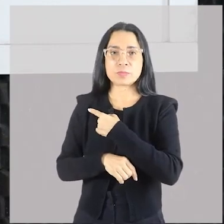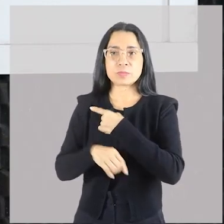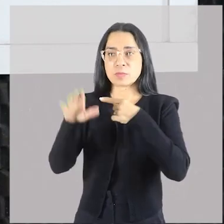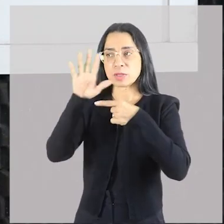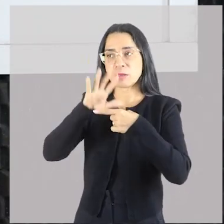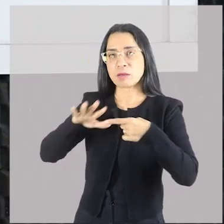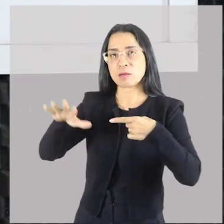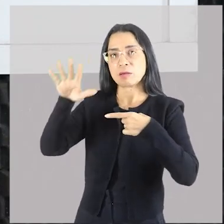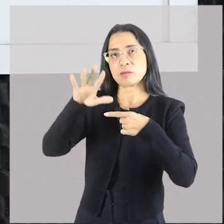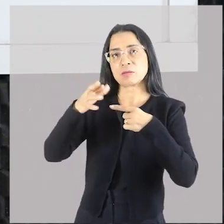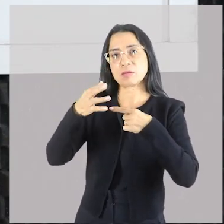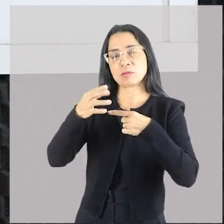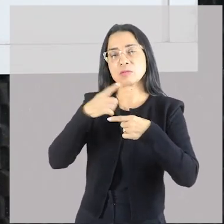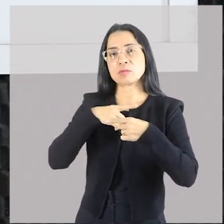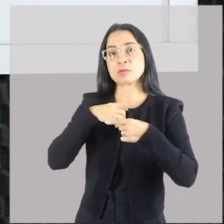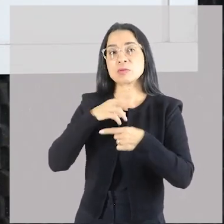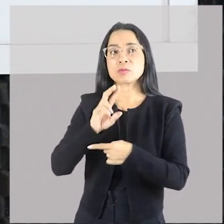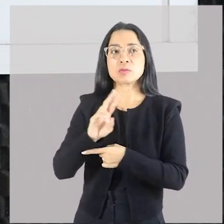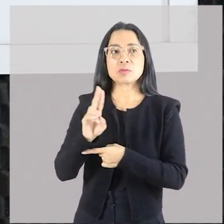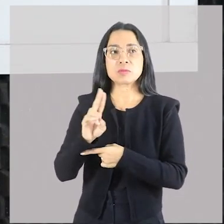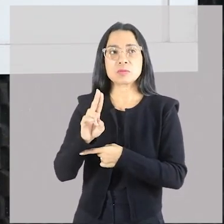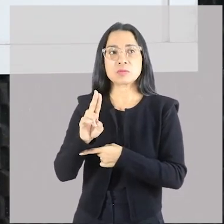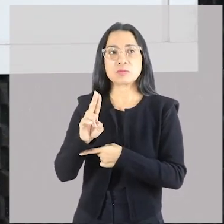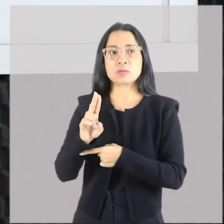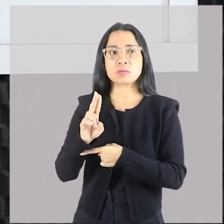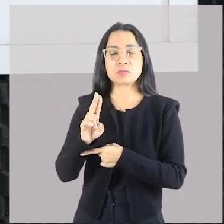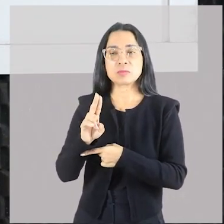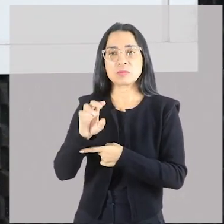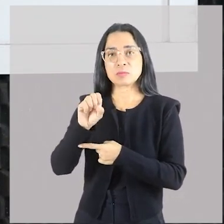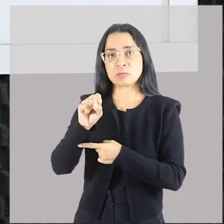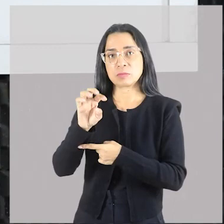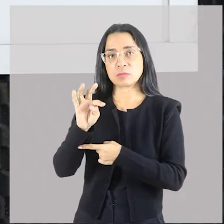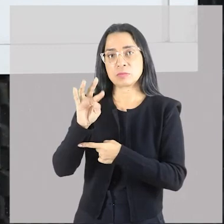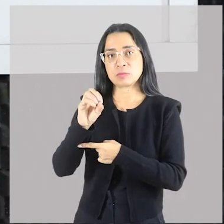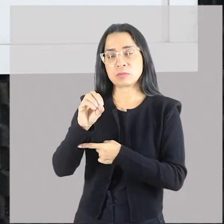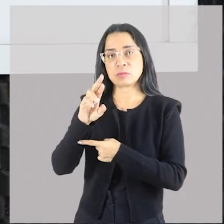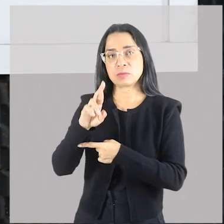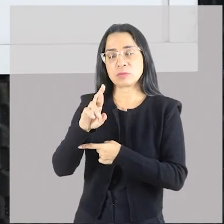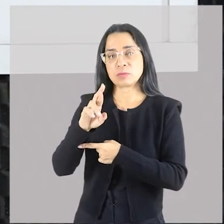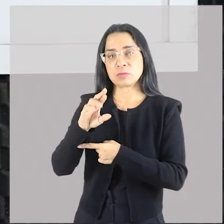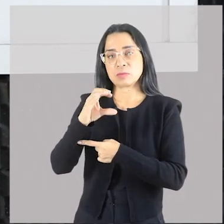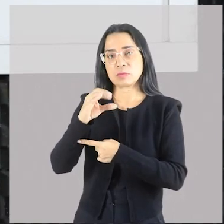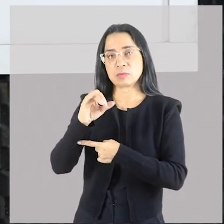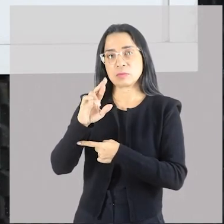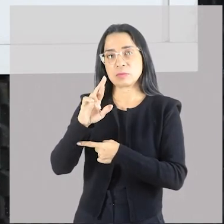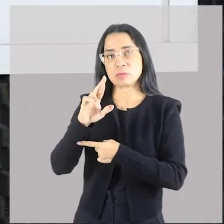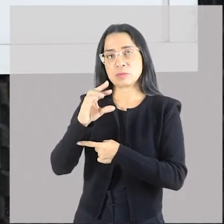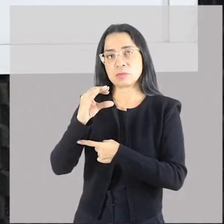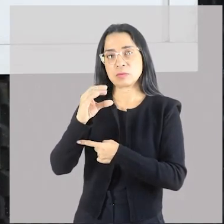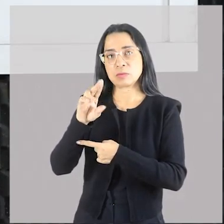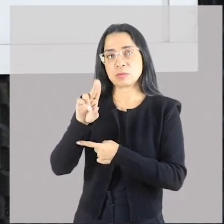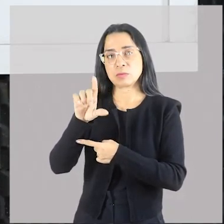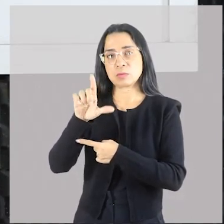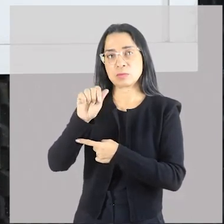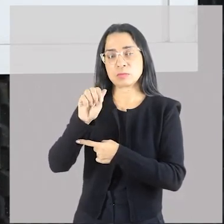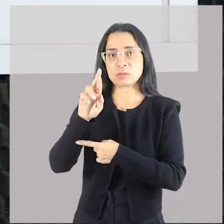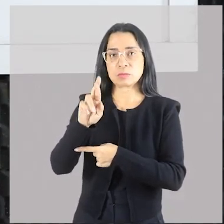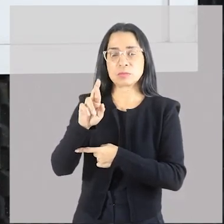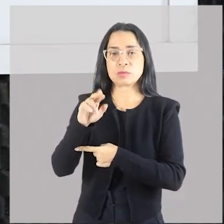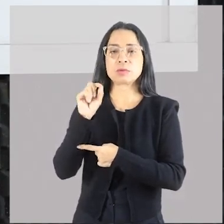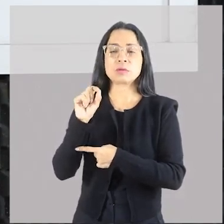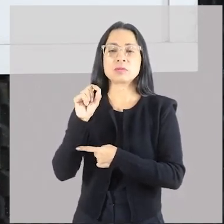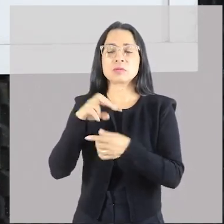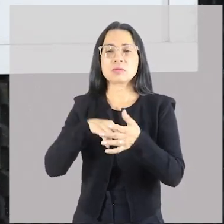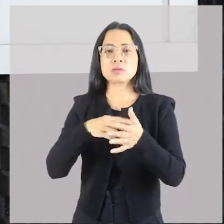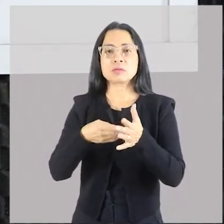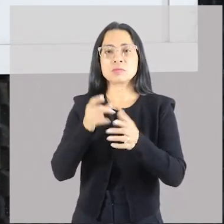aqui, ela recebe o nome de setor circular. O setor circular nada mais